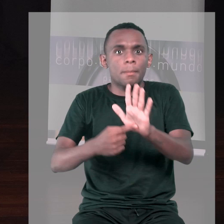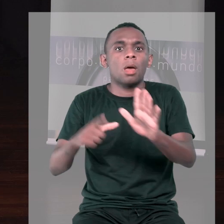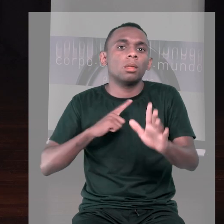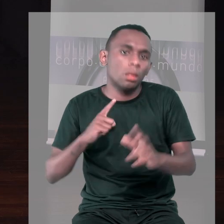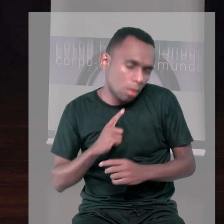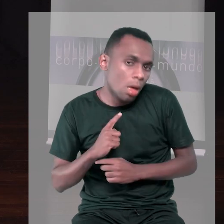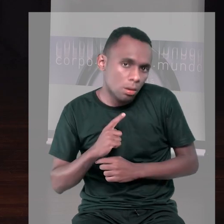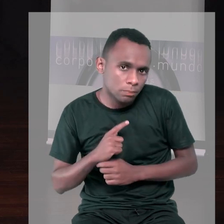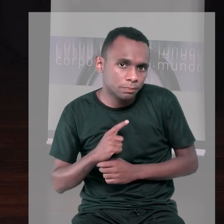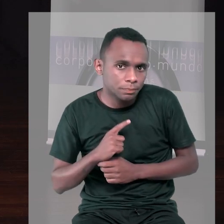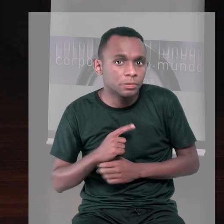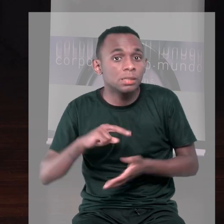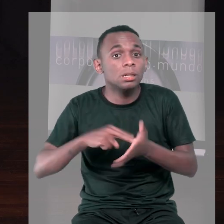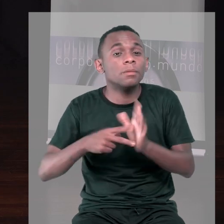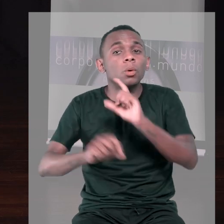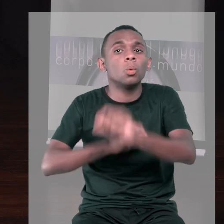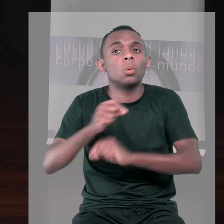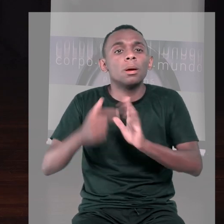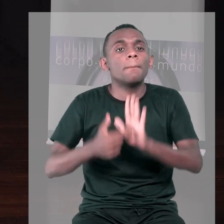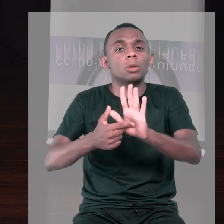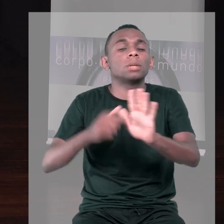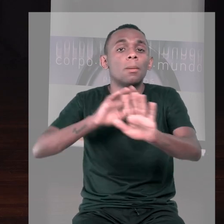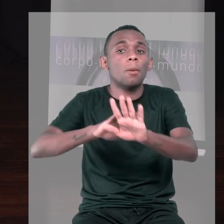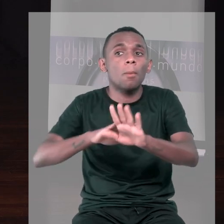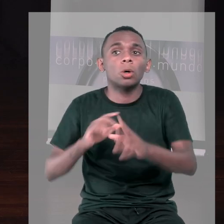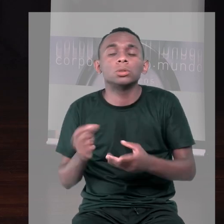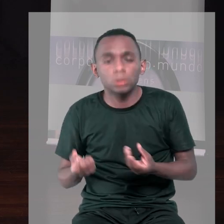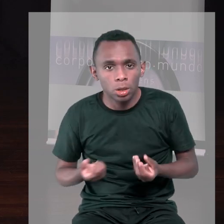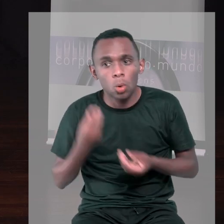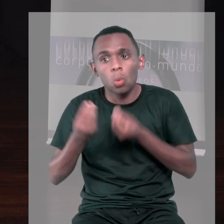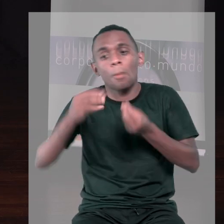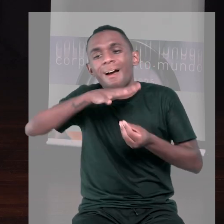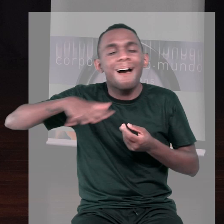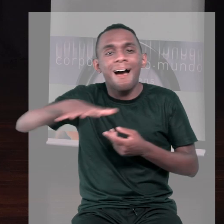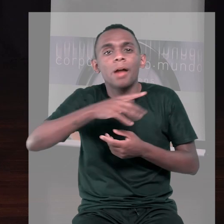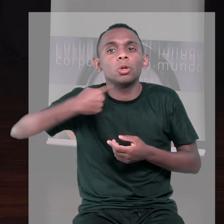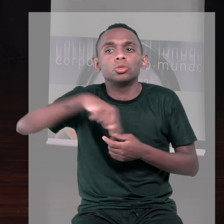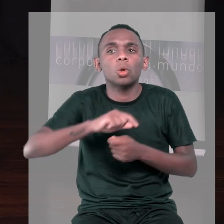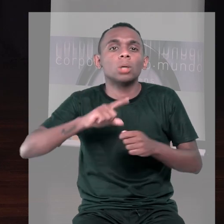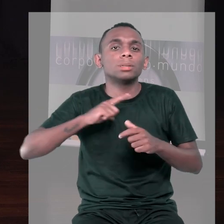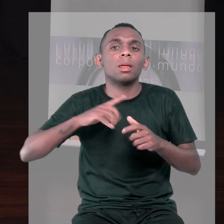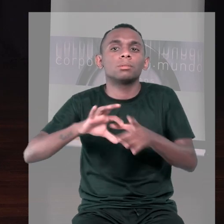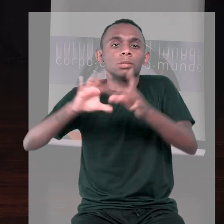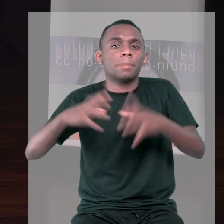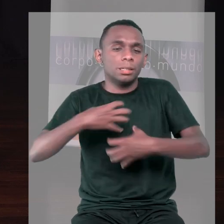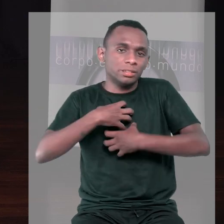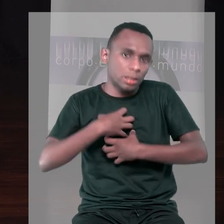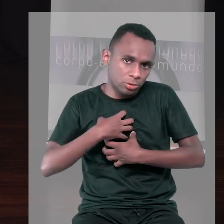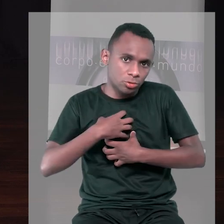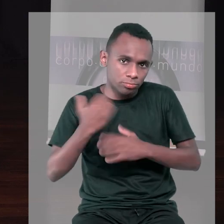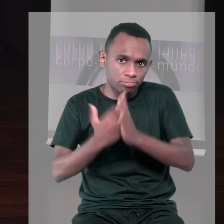e que orienta a ação. Então, o espaço da liberdade é o espaço do imprevisível, é o espaço da